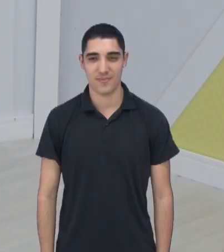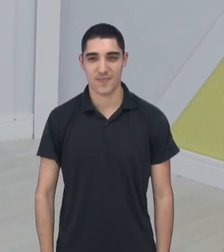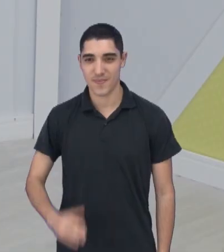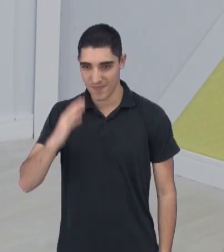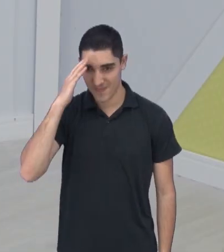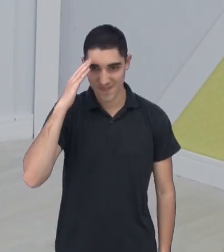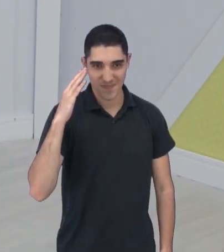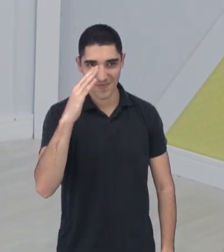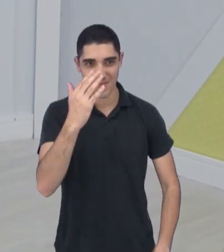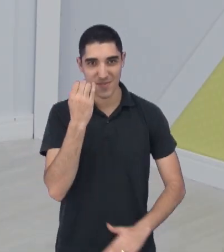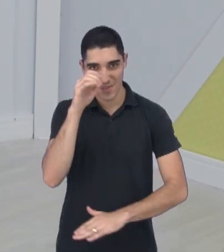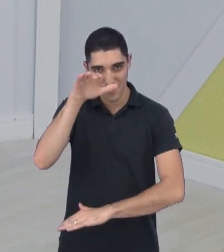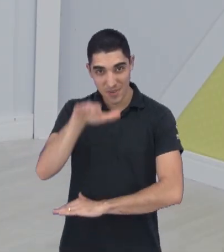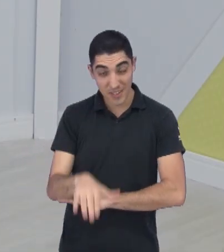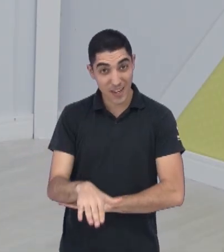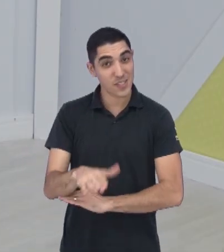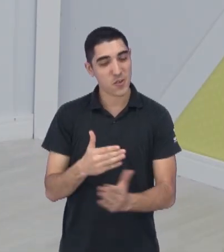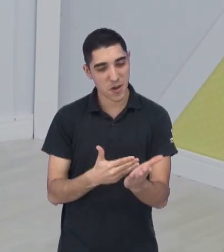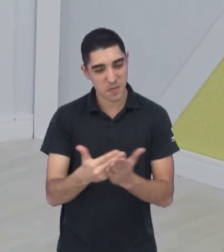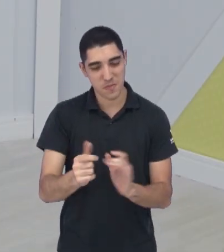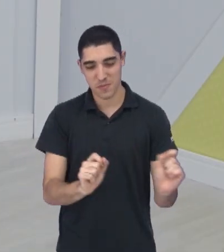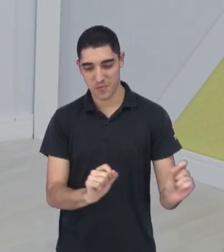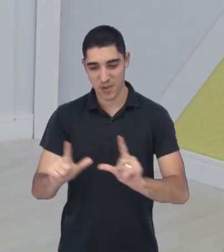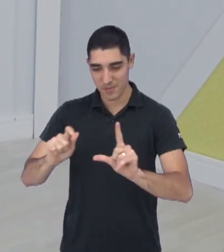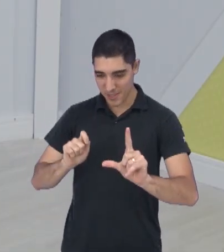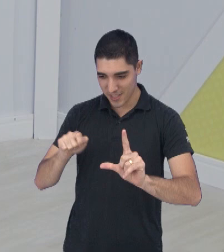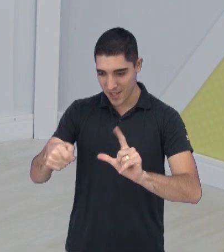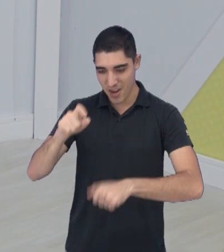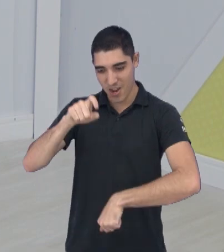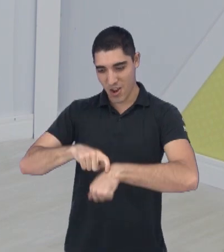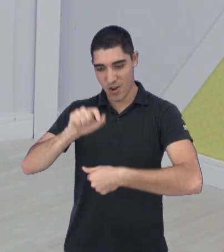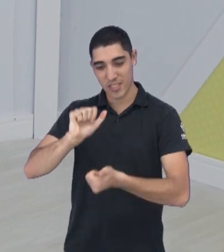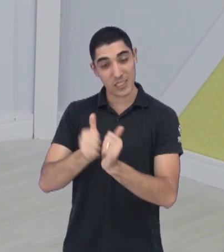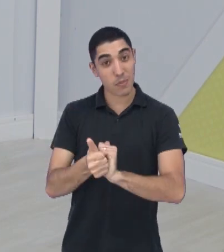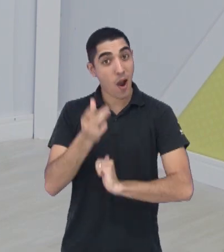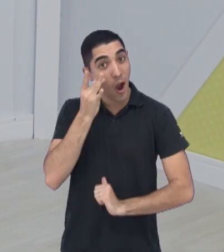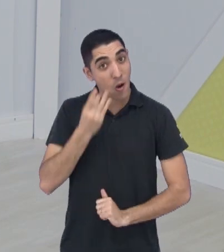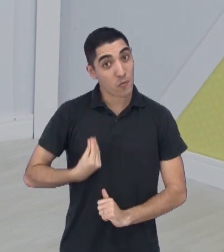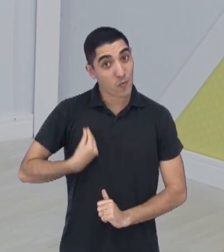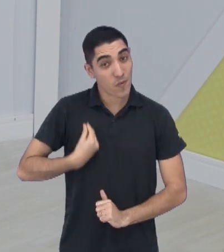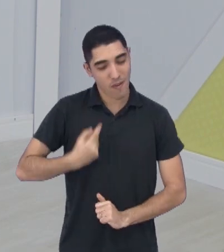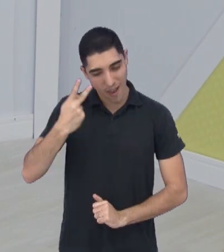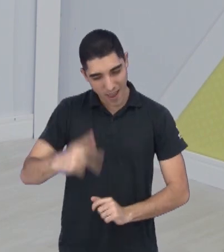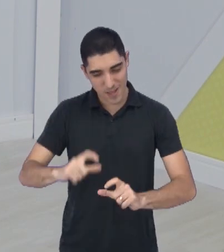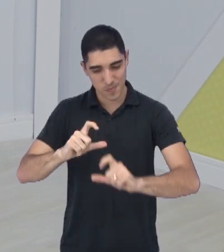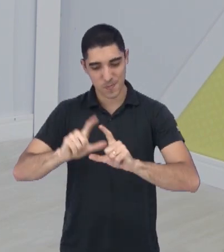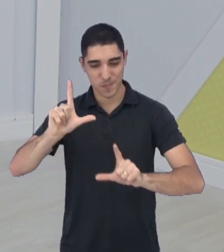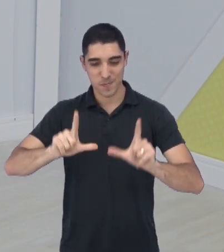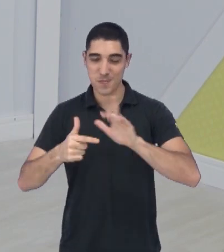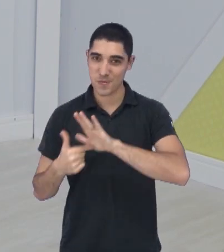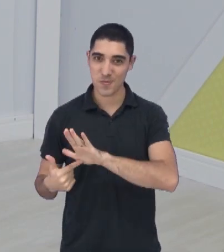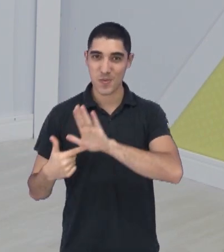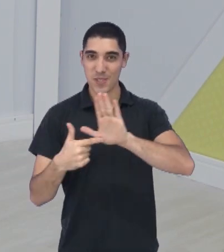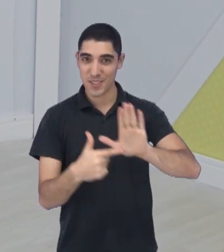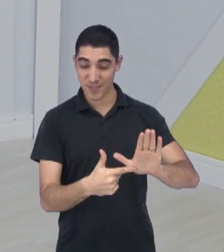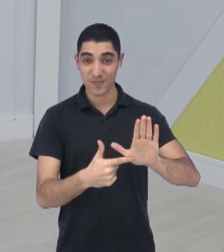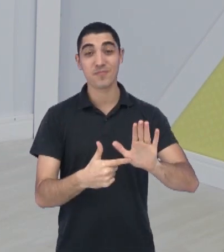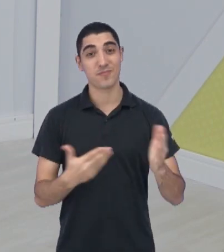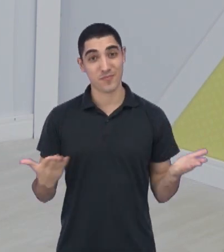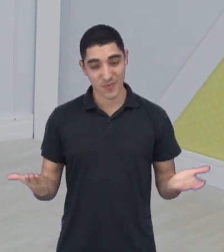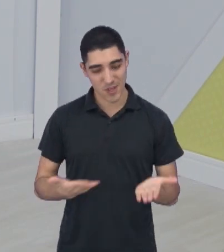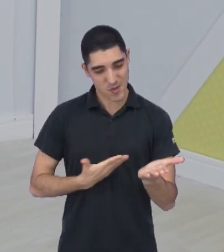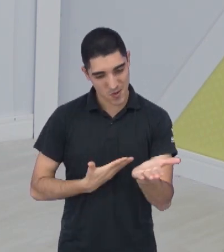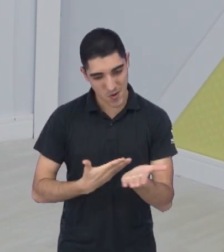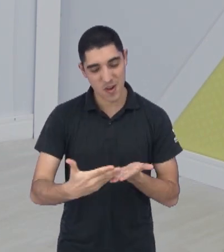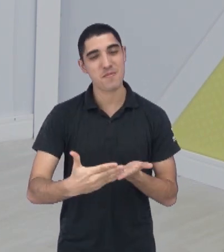Fala galera, uma boa tarde para você. Está começando ao vivaço o programa Hora do Esporte aqui na tela da TV Câmara de São José dos Campos.